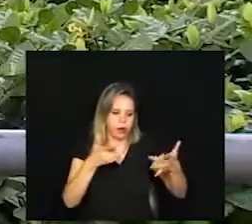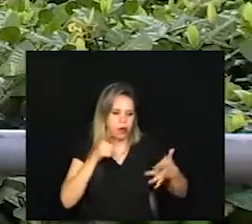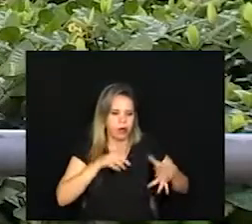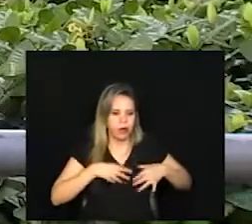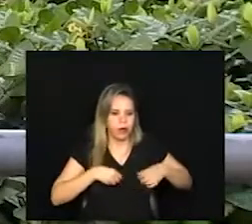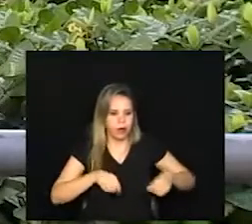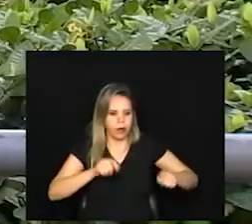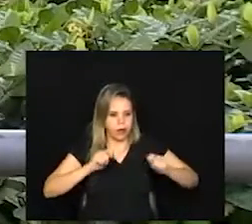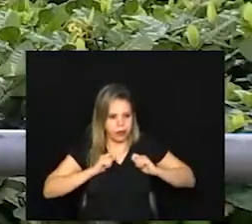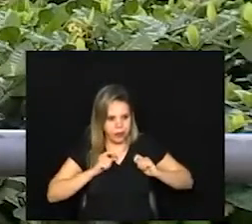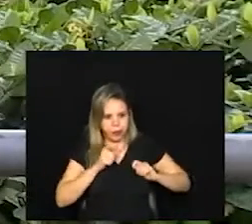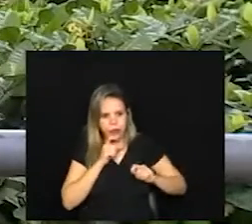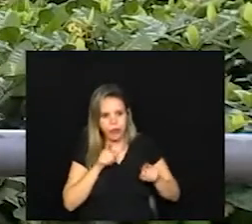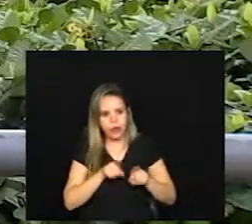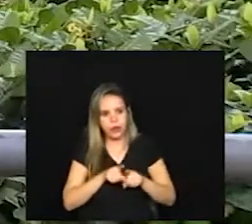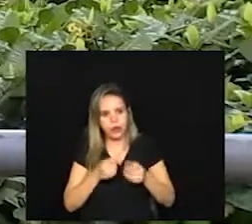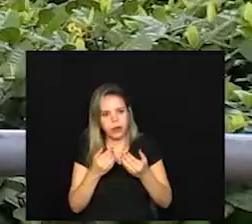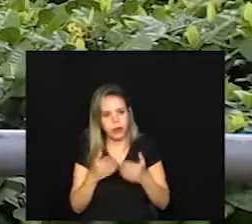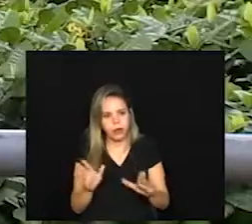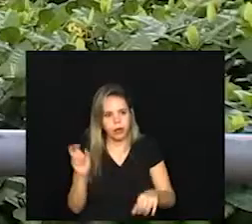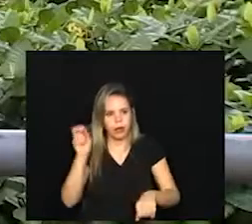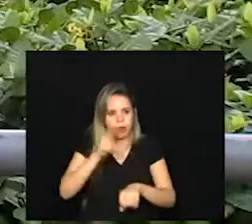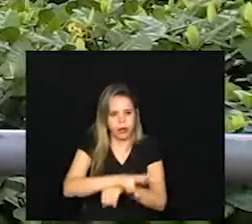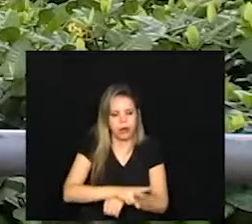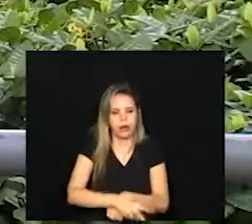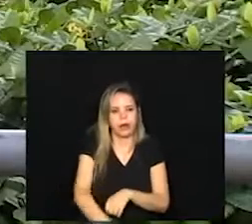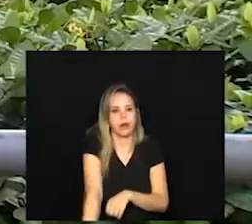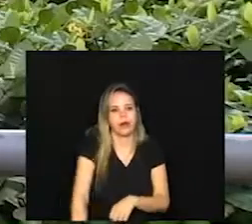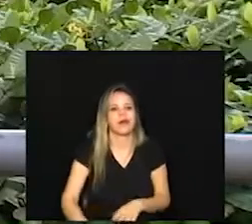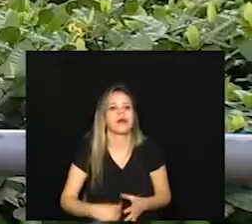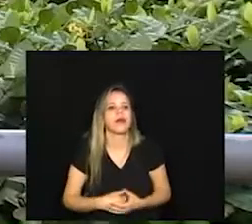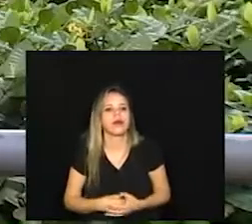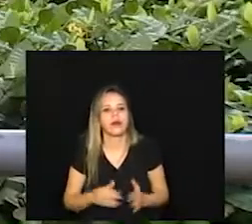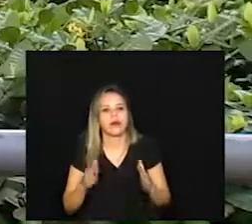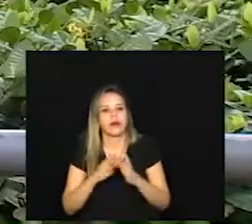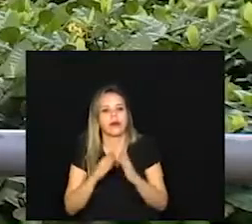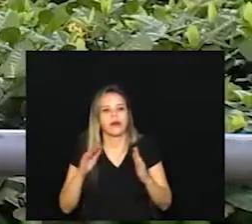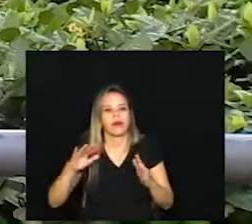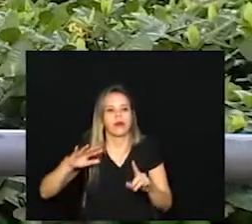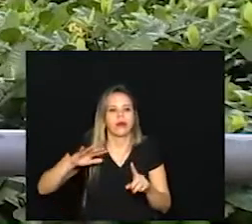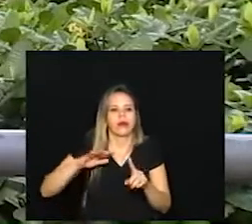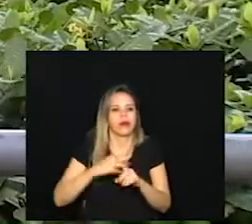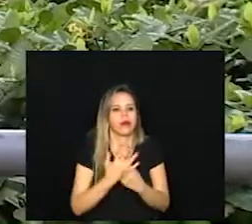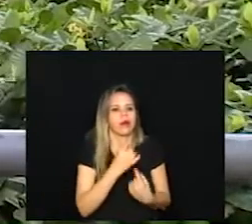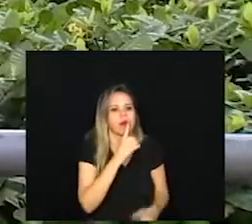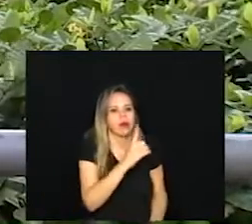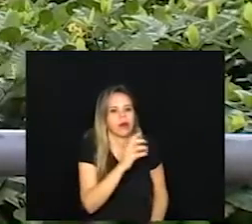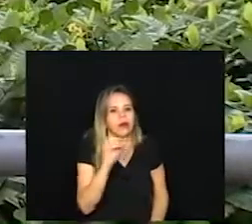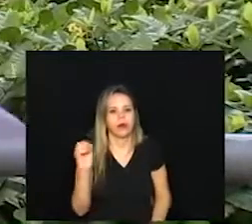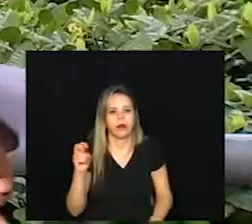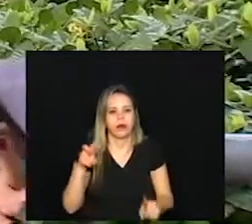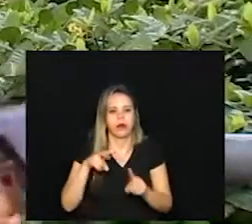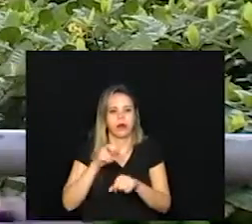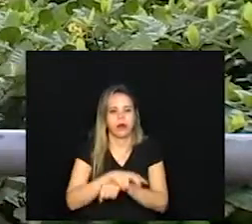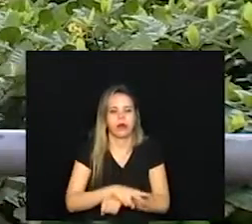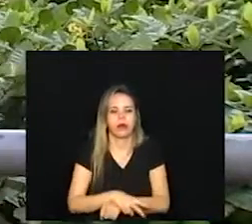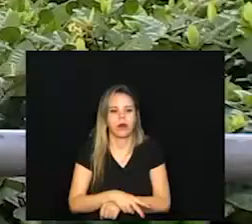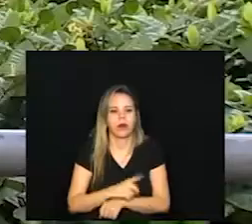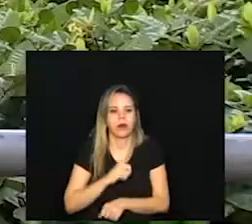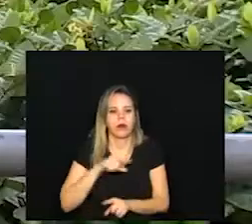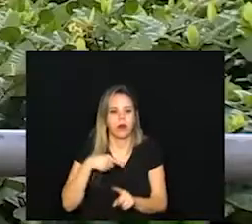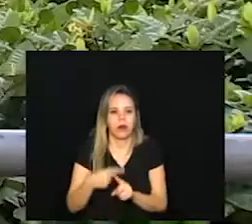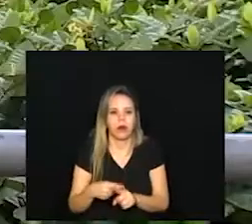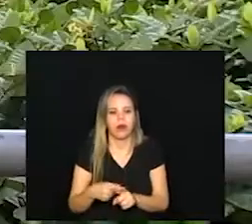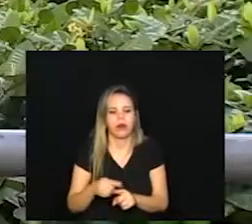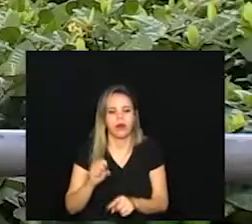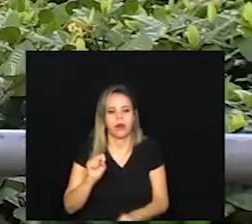cobertores. Nós também abriremos vaga na Casa da Cidadania. São 100 vagas de abrigamento, ou seja, além do que nós já temos